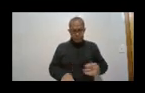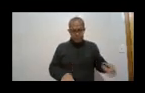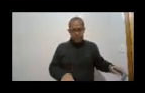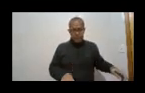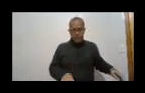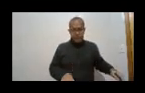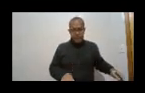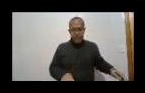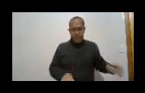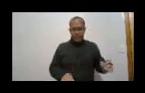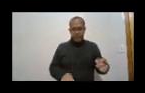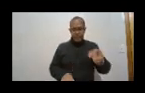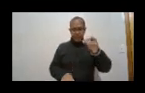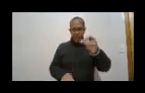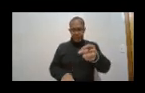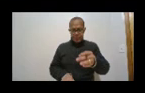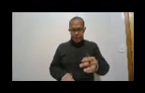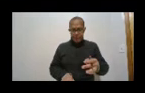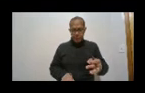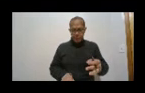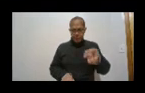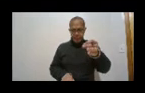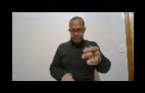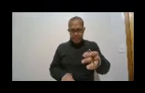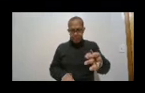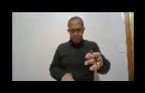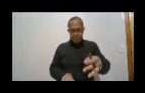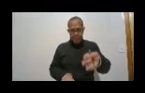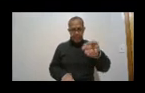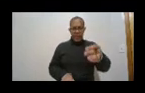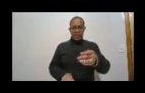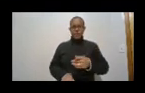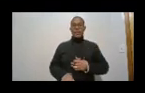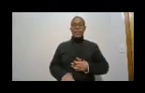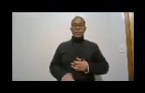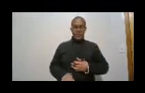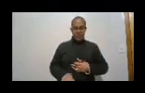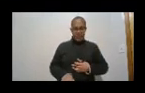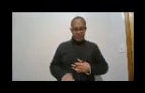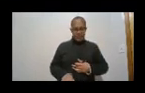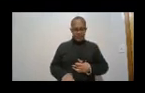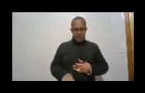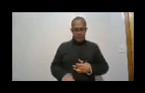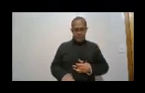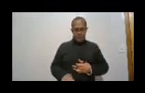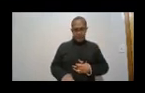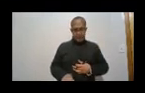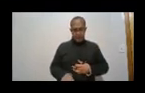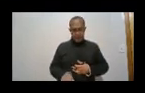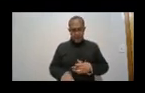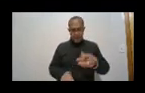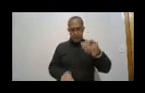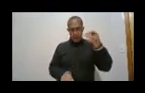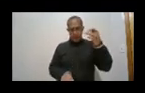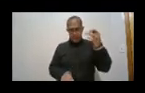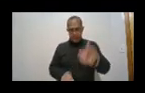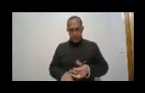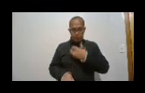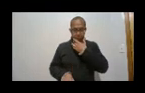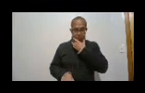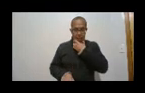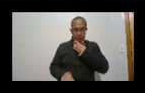distribuição, também gravamos diversas informações, mas destacamos o quê? As proteínas plasmáticas envolvidas na distribuição,